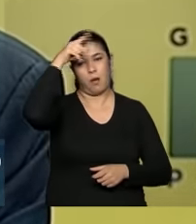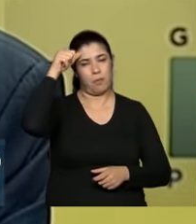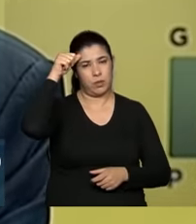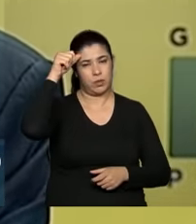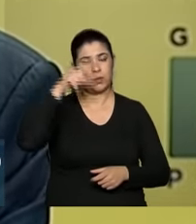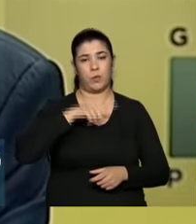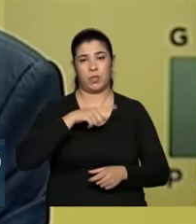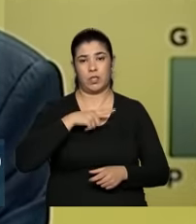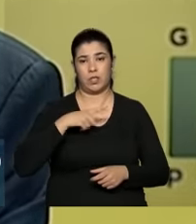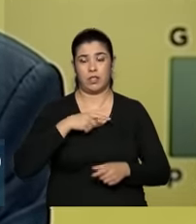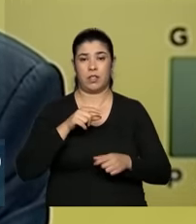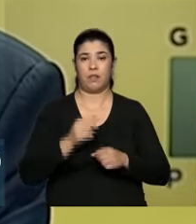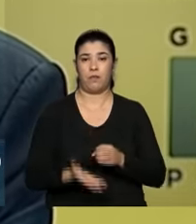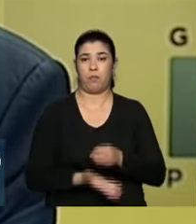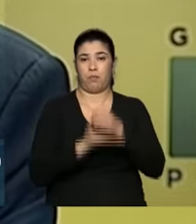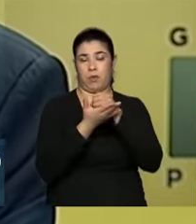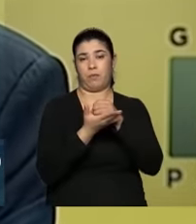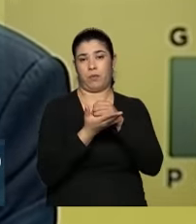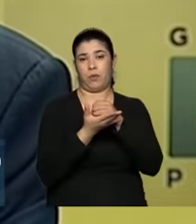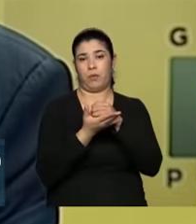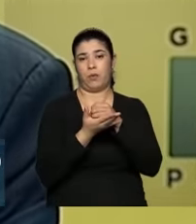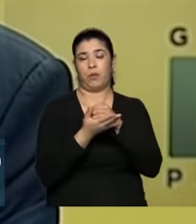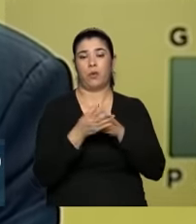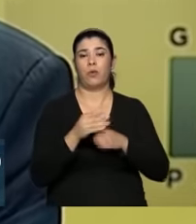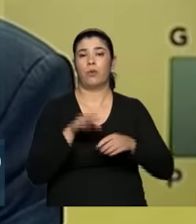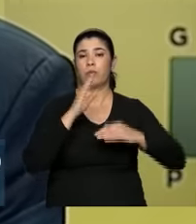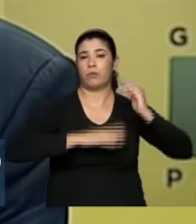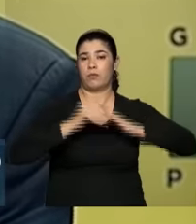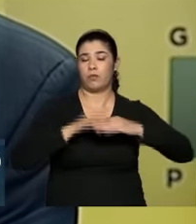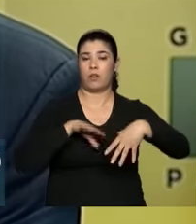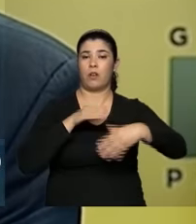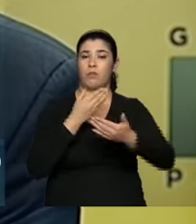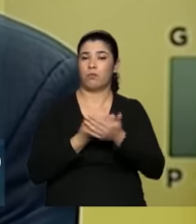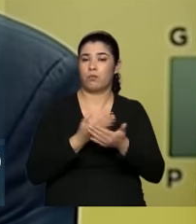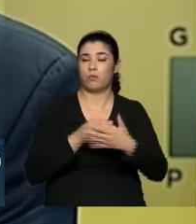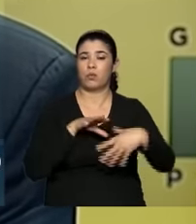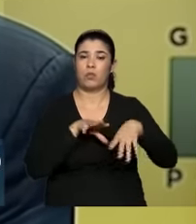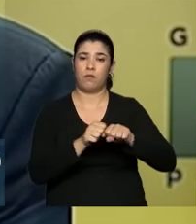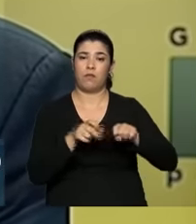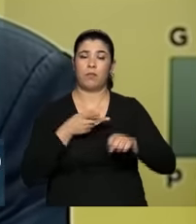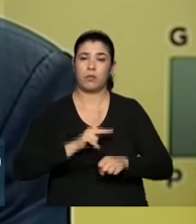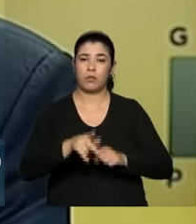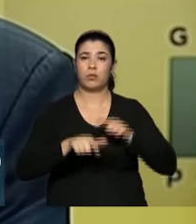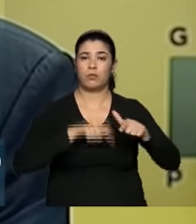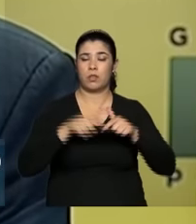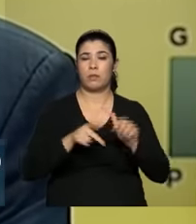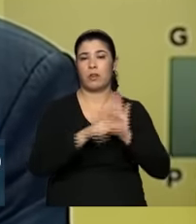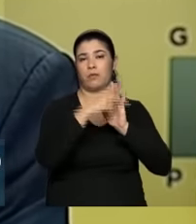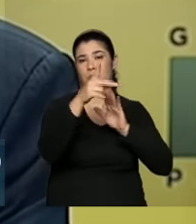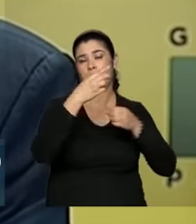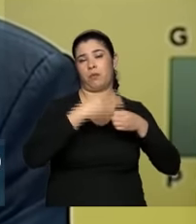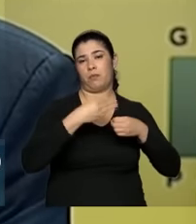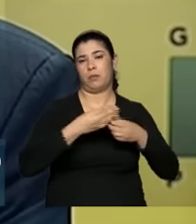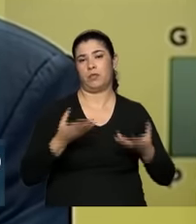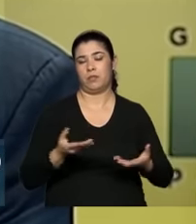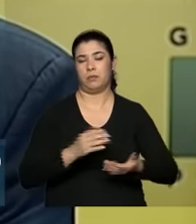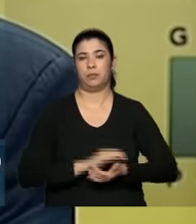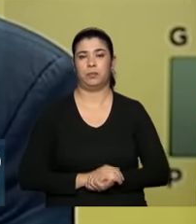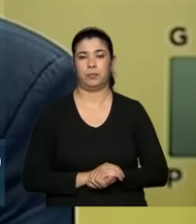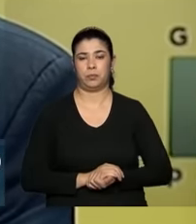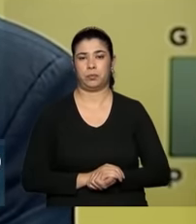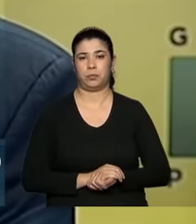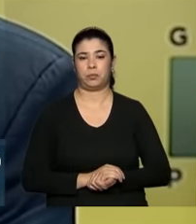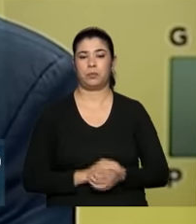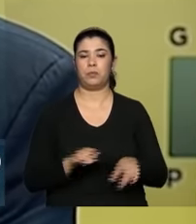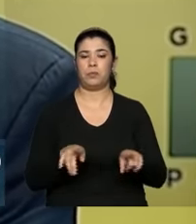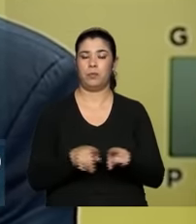de ancoramento, que é o sistema que está presente aí também. Pode passar, Vinícius, por favor. E